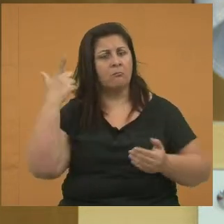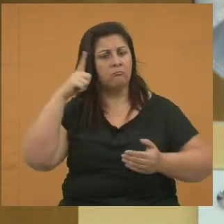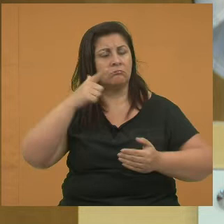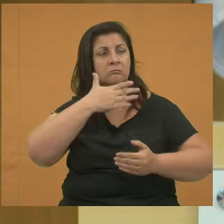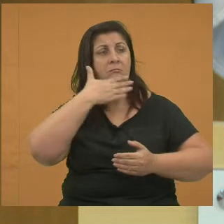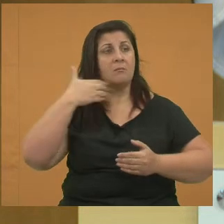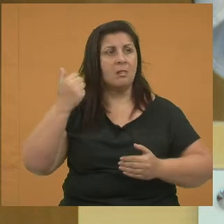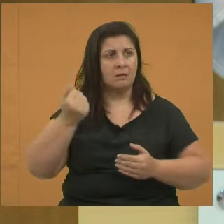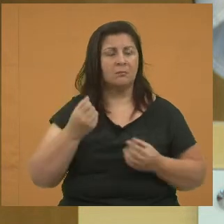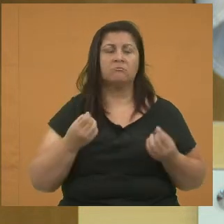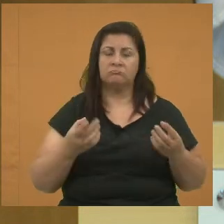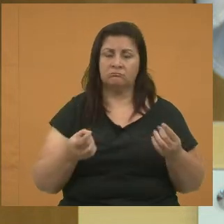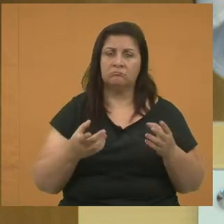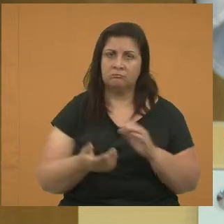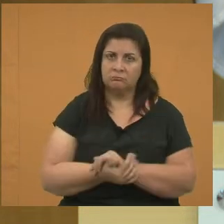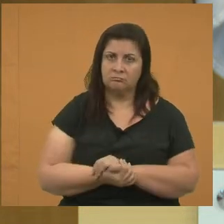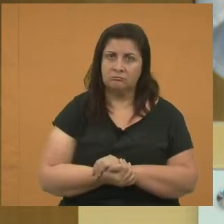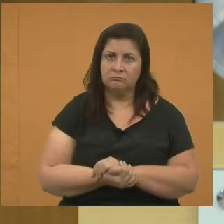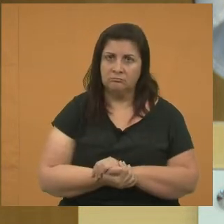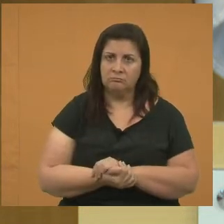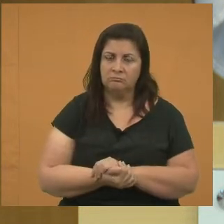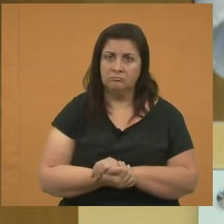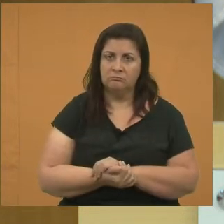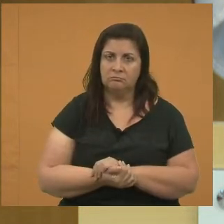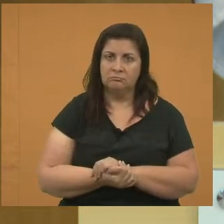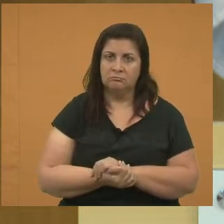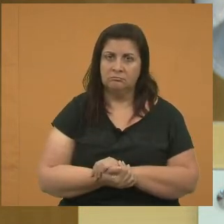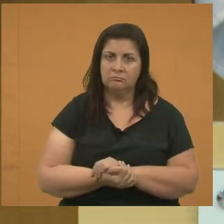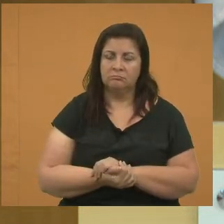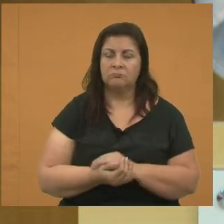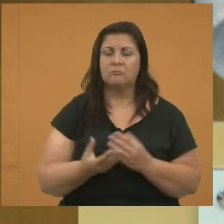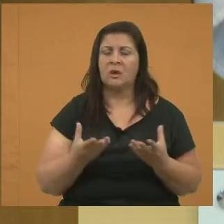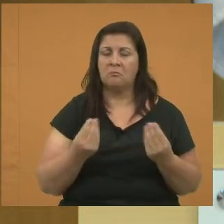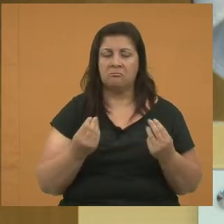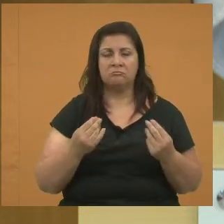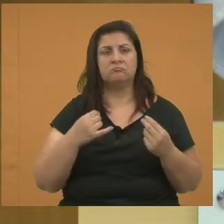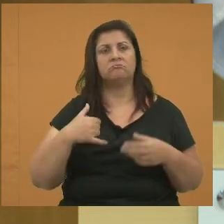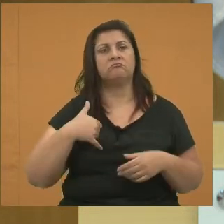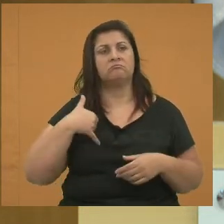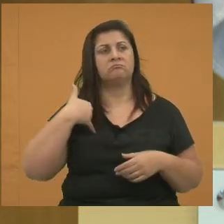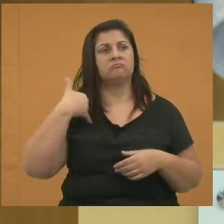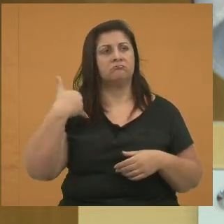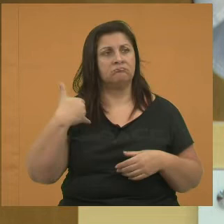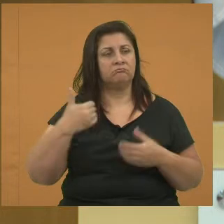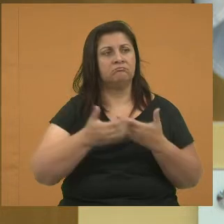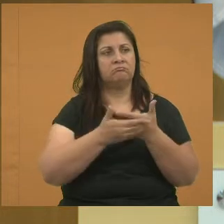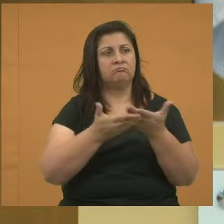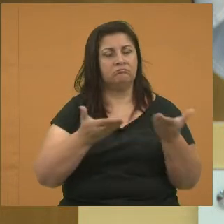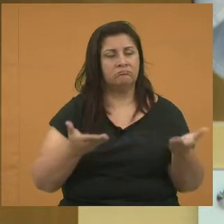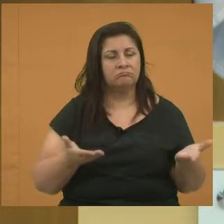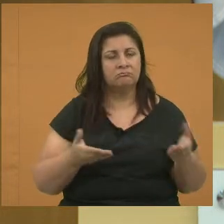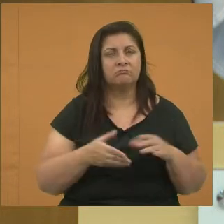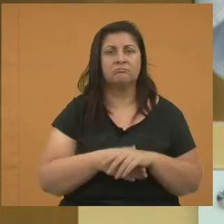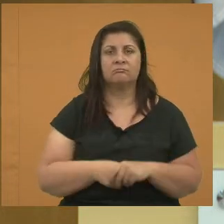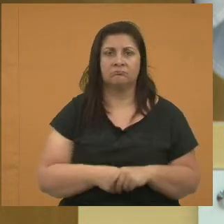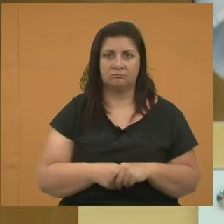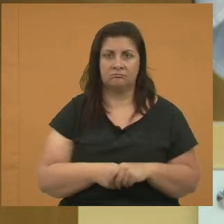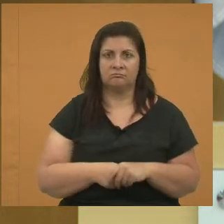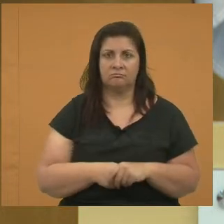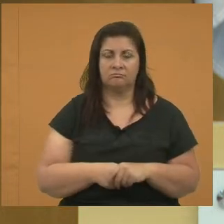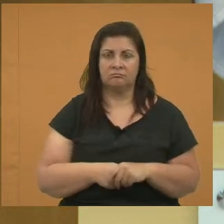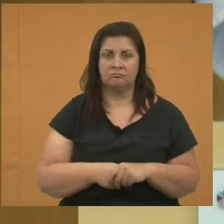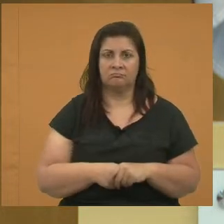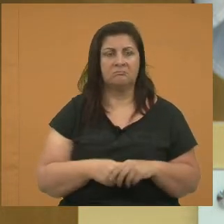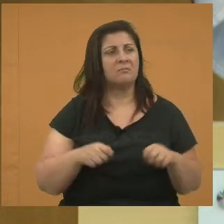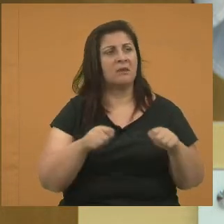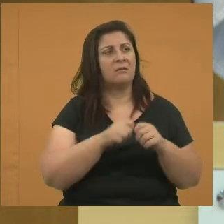o comércio na cidade. Então, nós ficamos aqui muito orgulhosos de estar